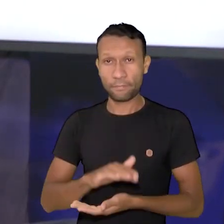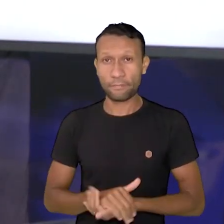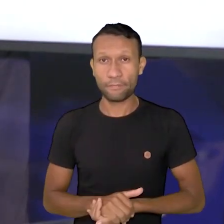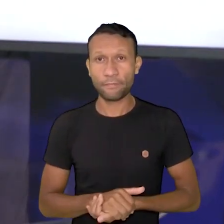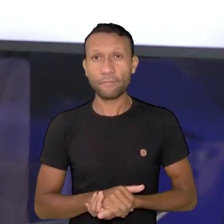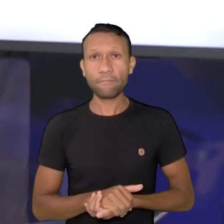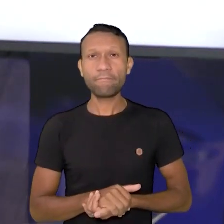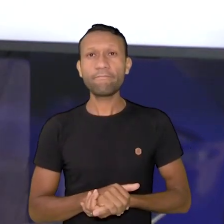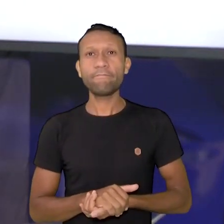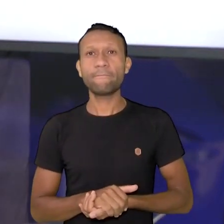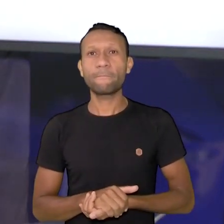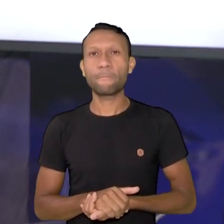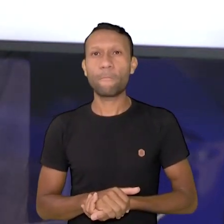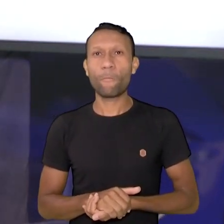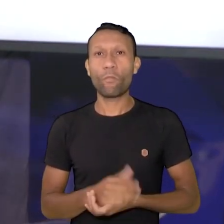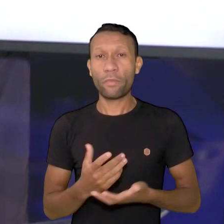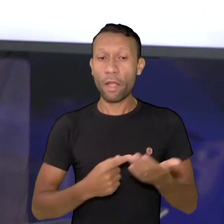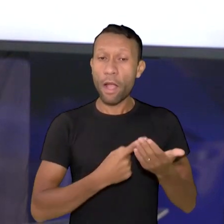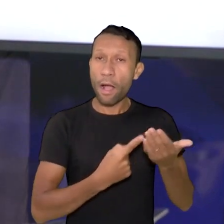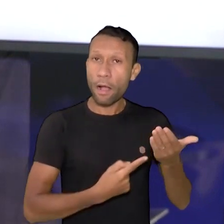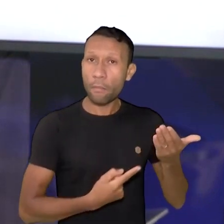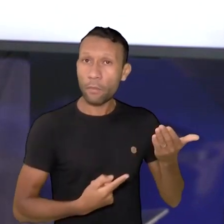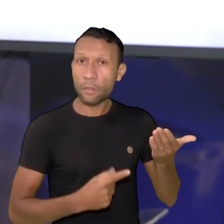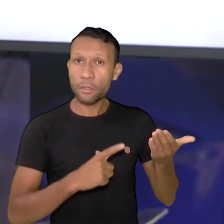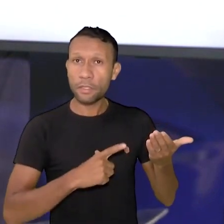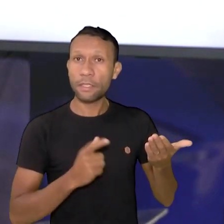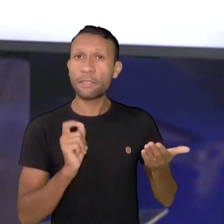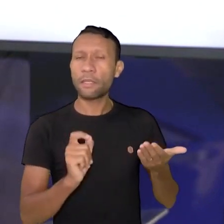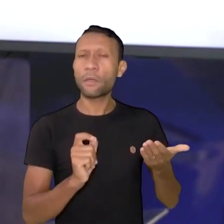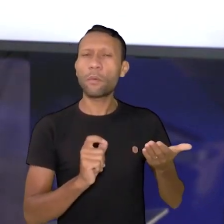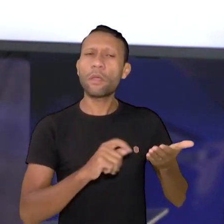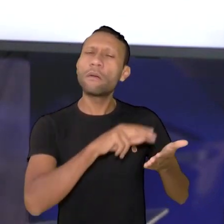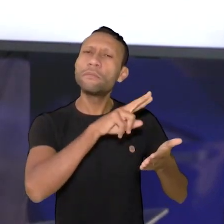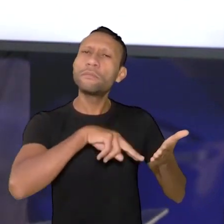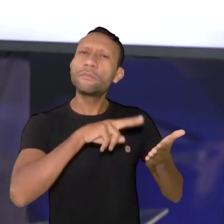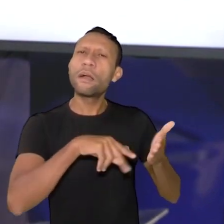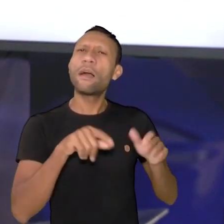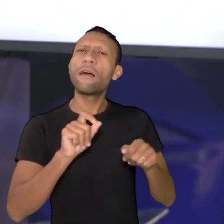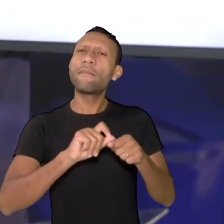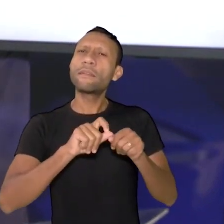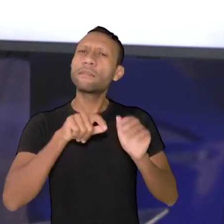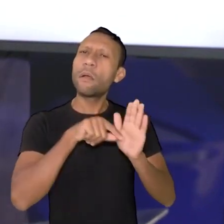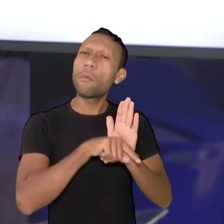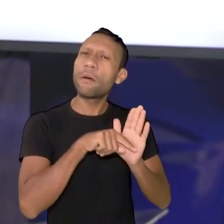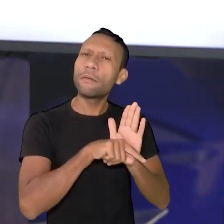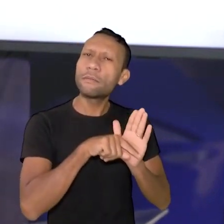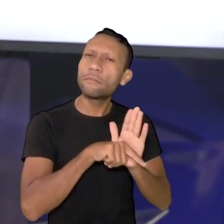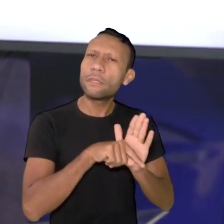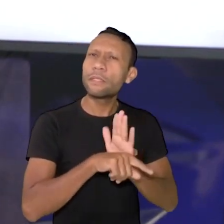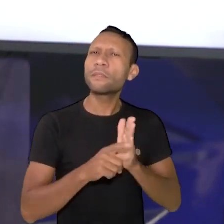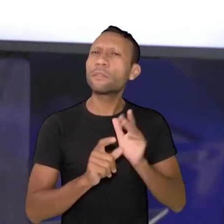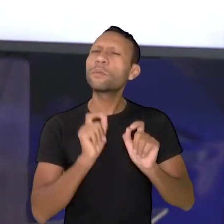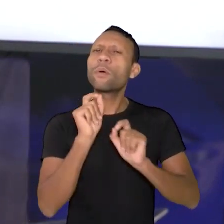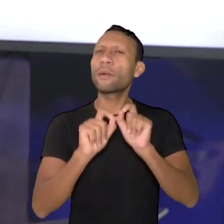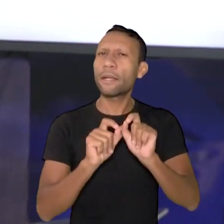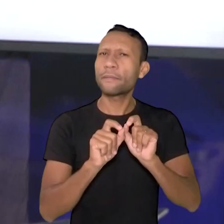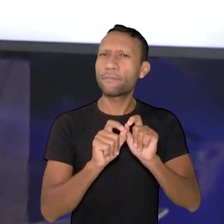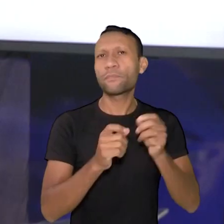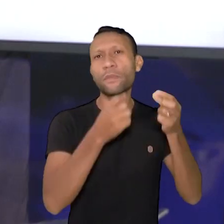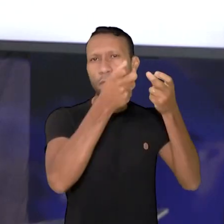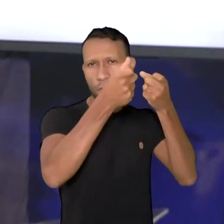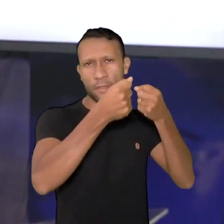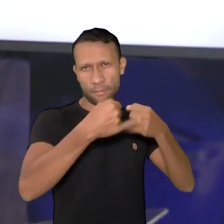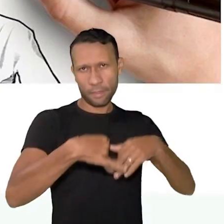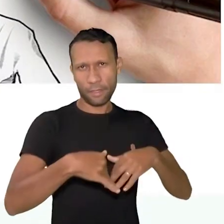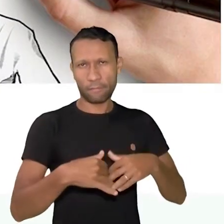ó, a apostila de vocês pedia para vocês fazerem uma pesquisa. E aí, o que é que vocês tinham que fazer nessa pesquisa? Eu vou ler ela e explicar um